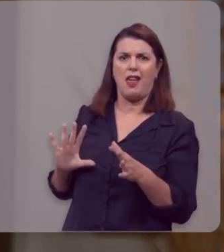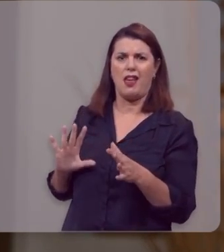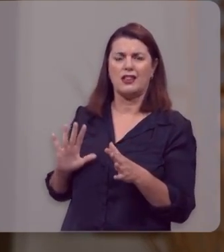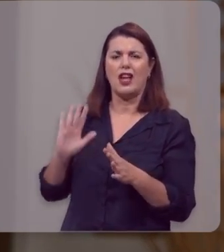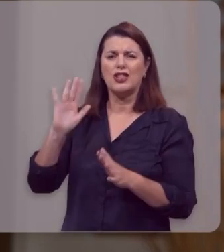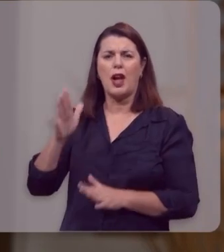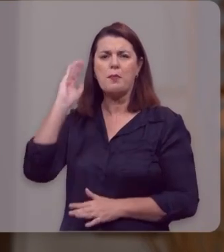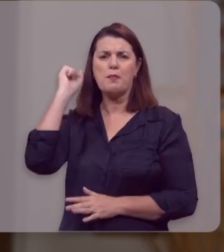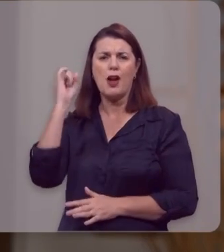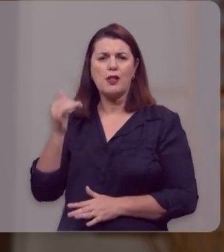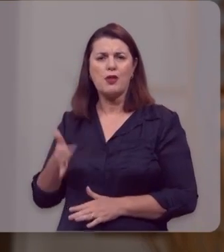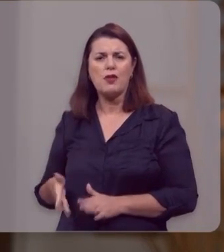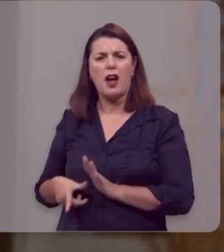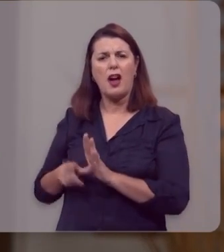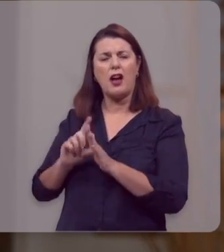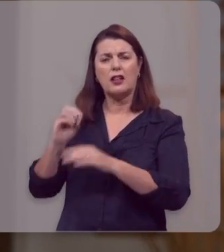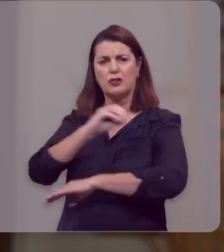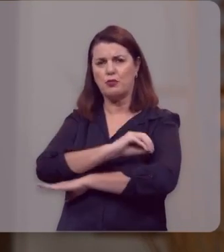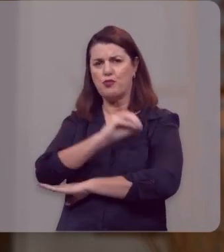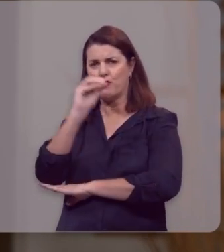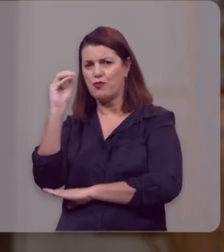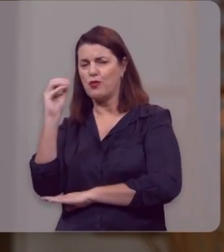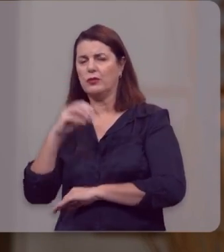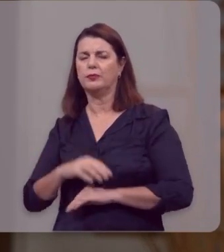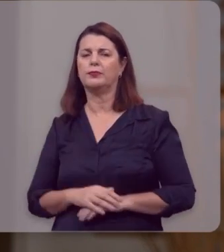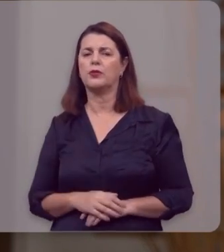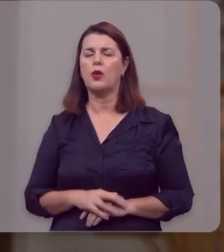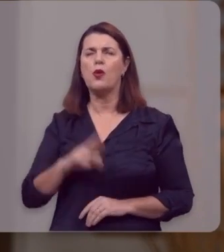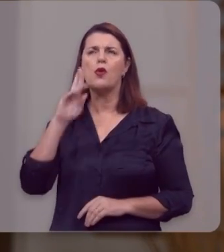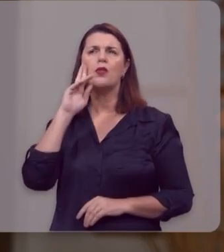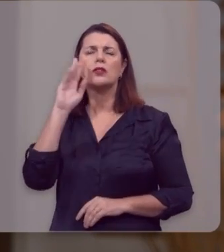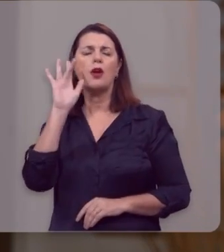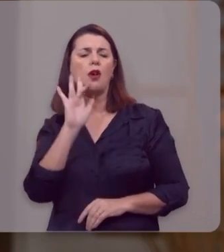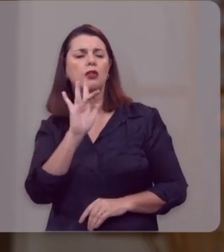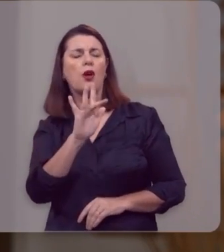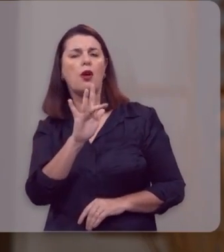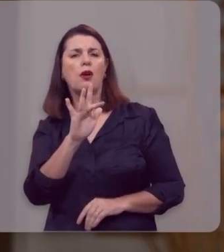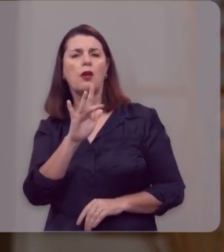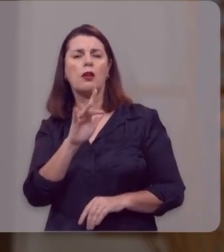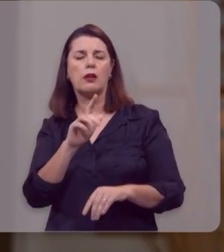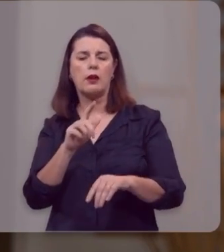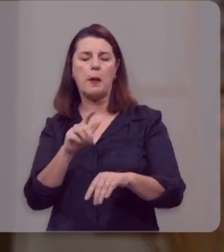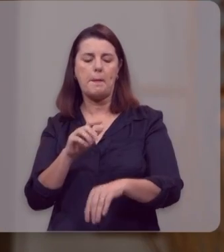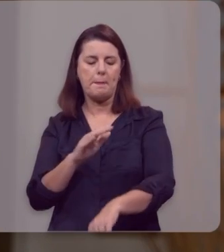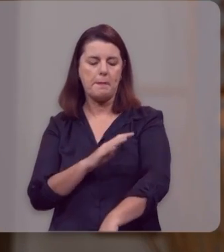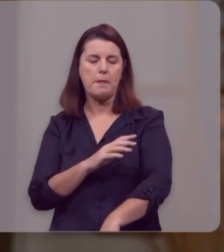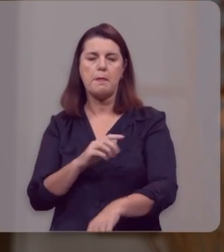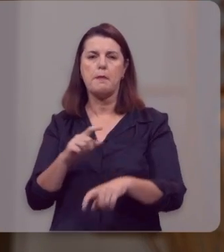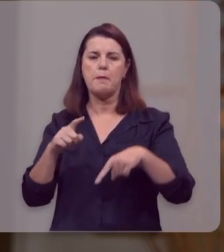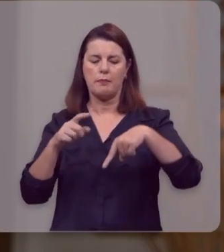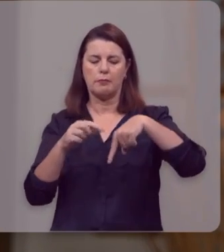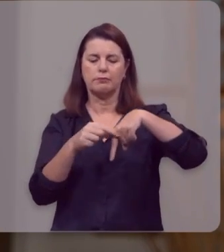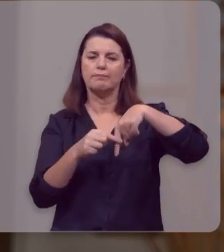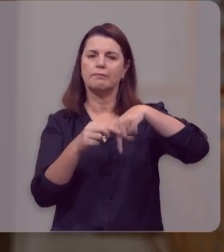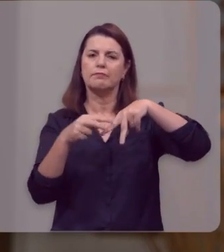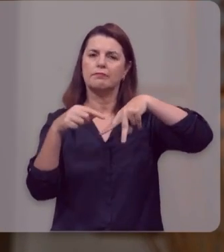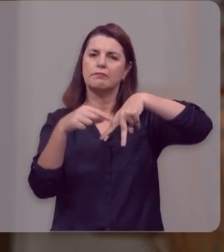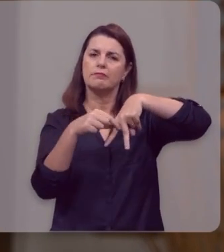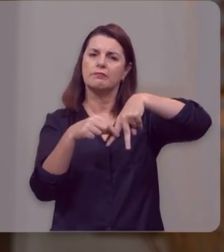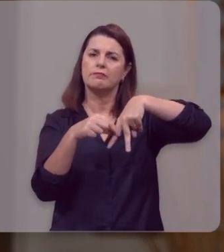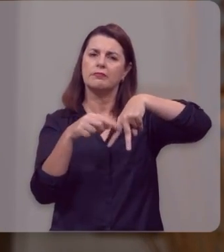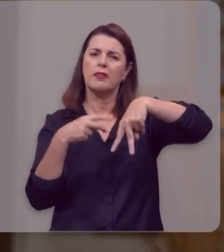de madrugada, antes do raiar do dia, o Senhor tocou-lhe na articulação da coxa, e ele ficou